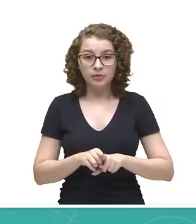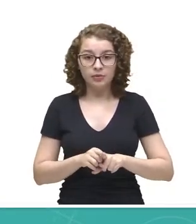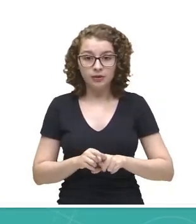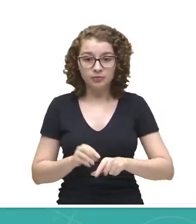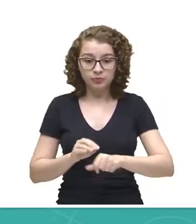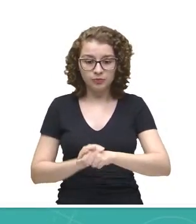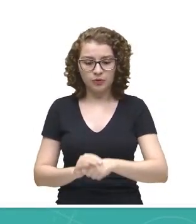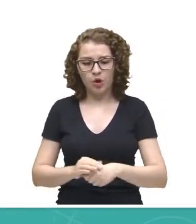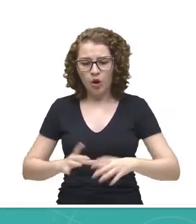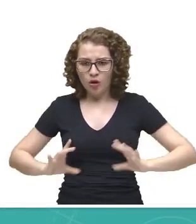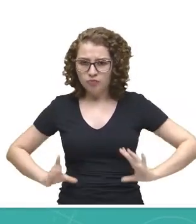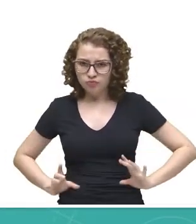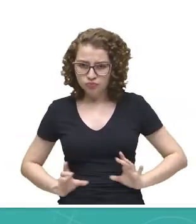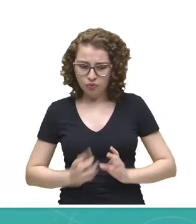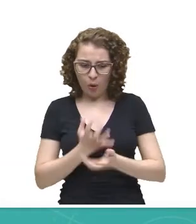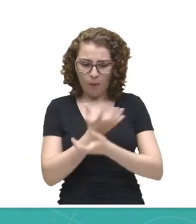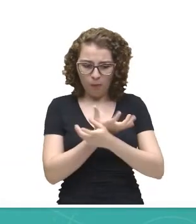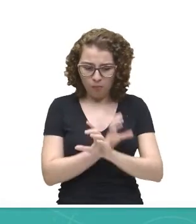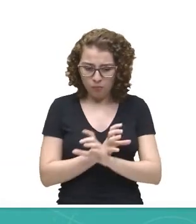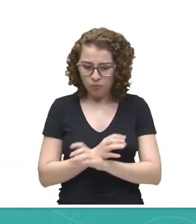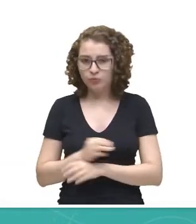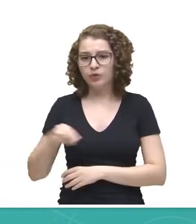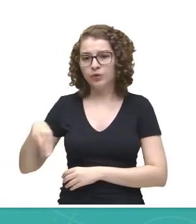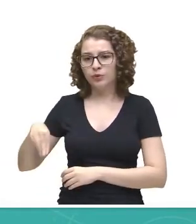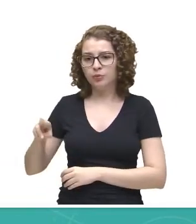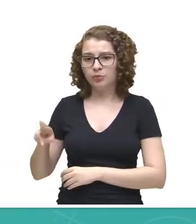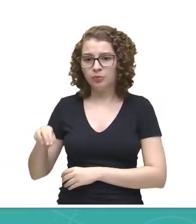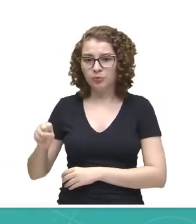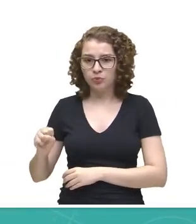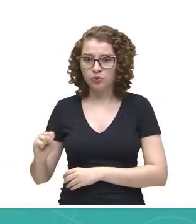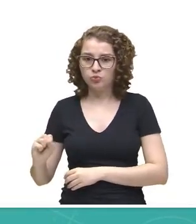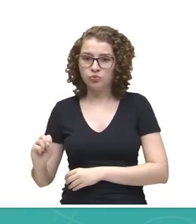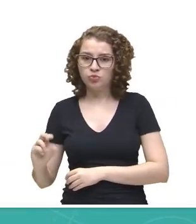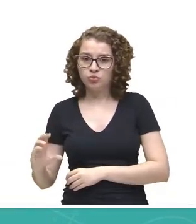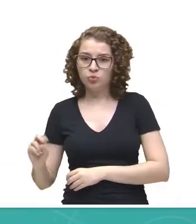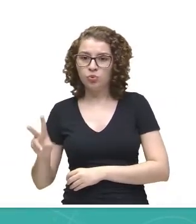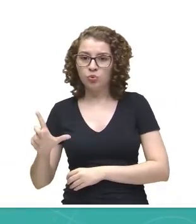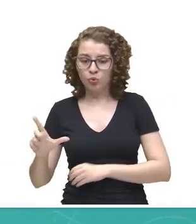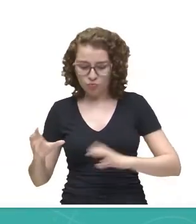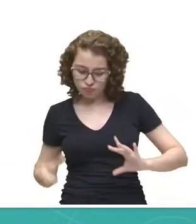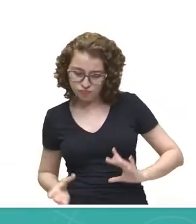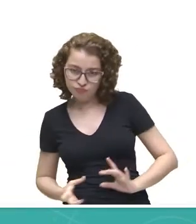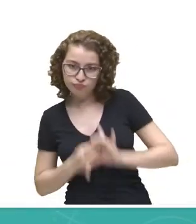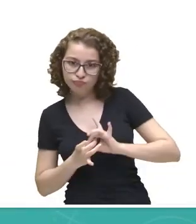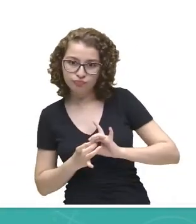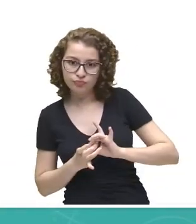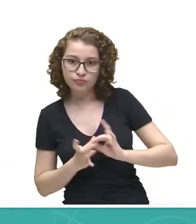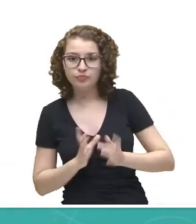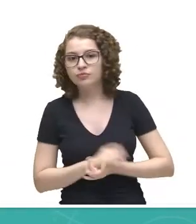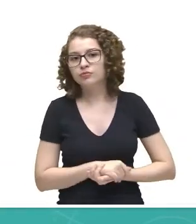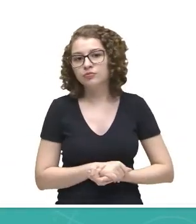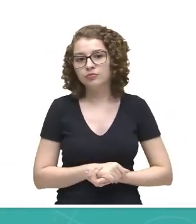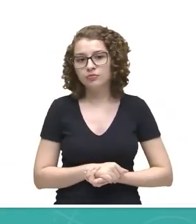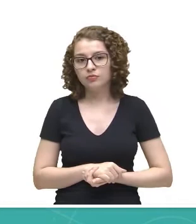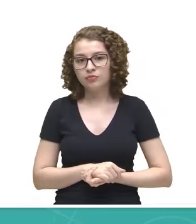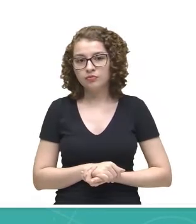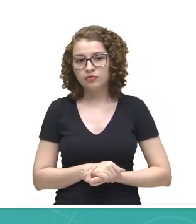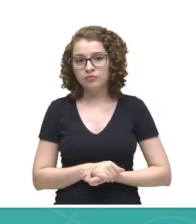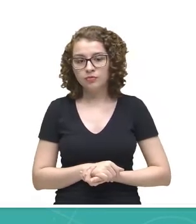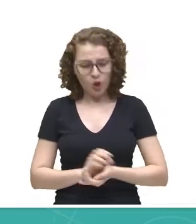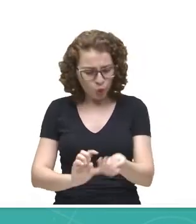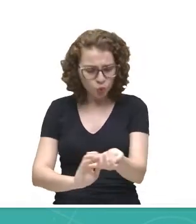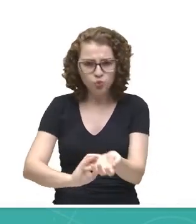osso, no nosso sangue também, ele é formado pelo tecido conjuntivo sanguíneo, Então, ele está presente em todas as partes do nosso corpo e a gente